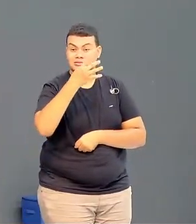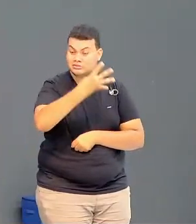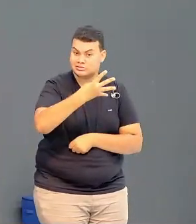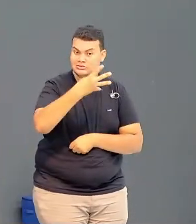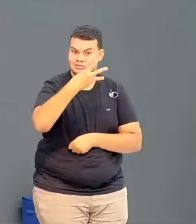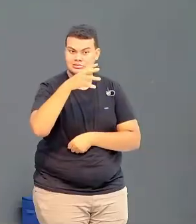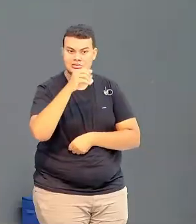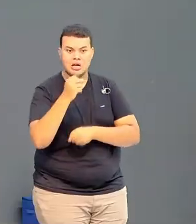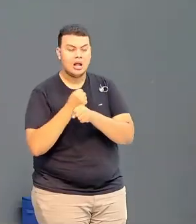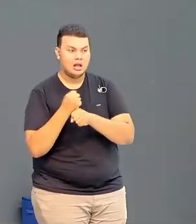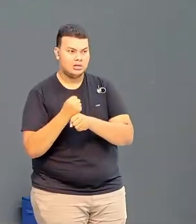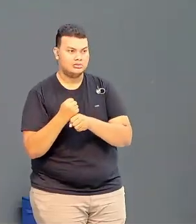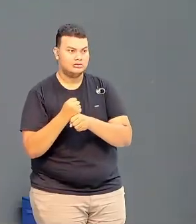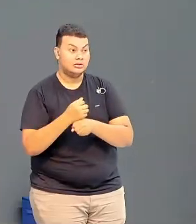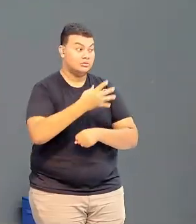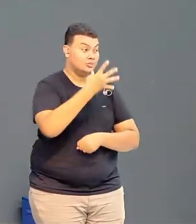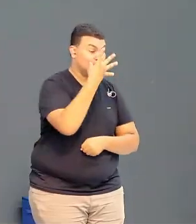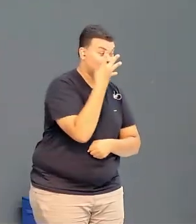430 anos.